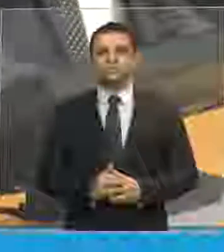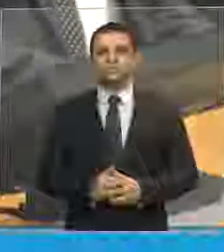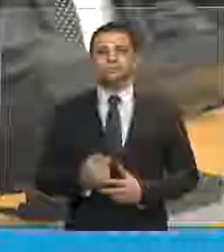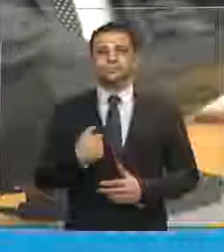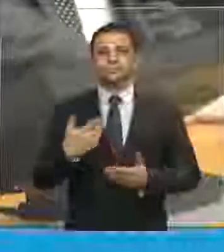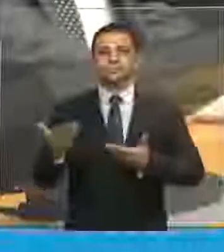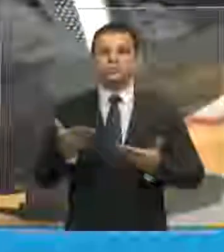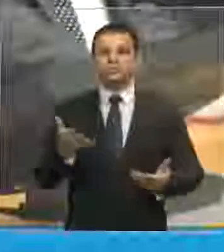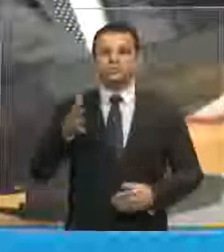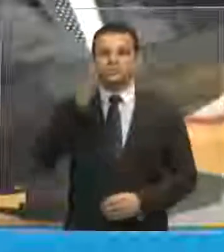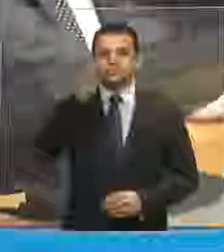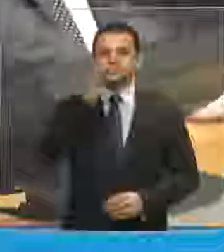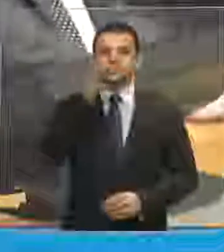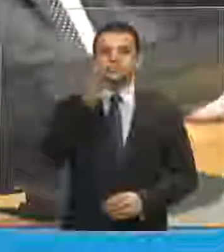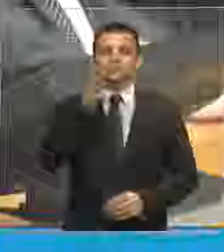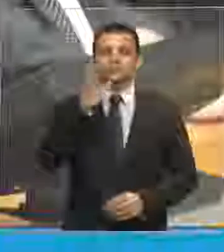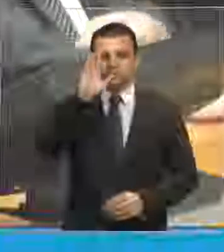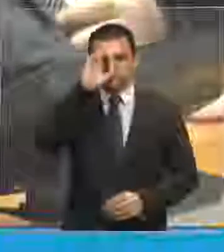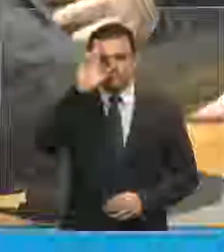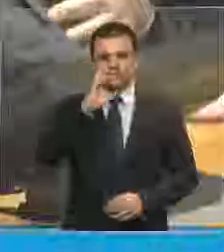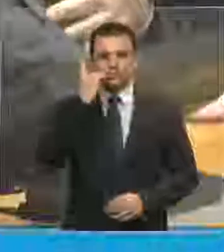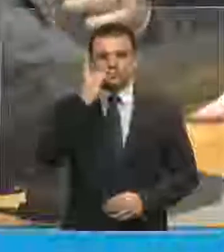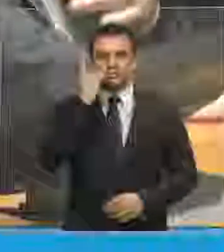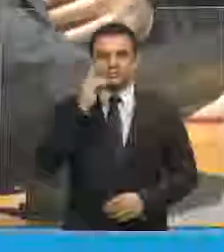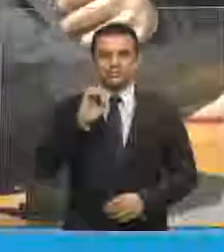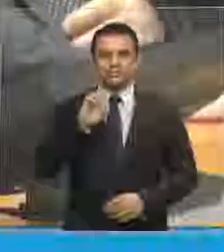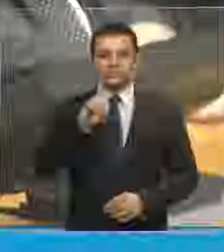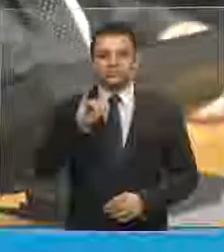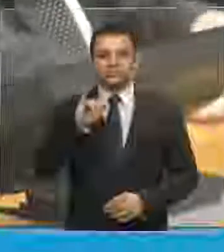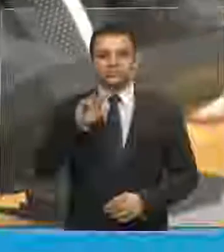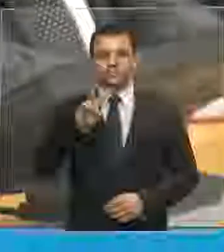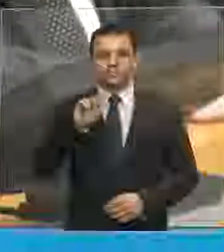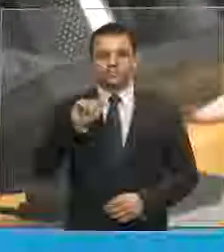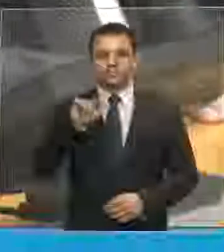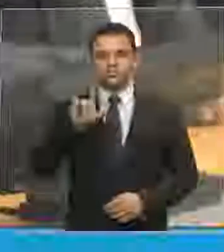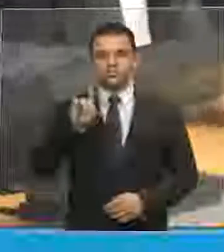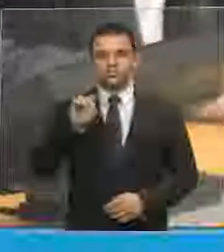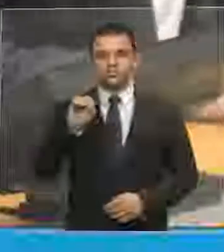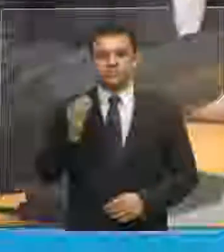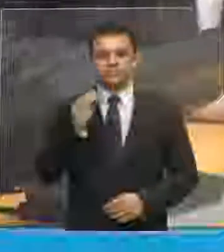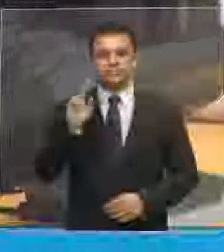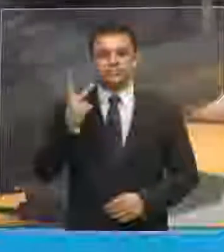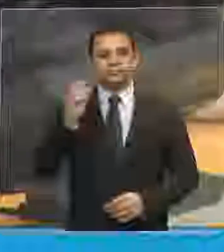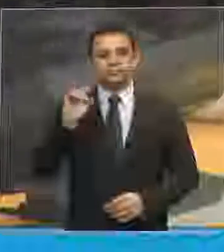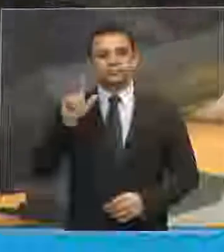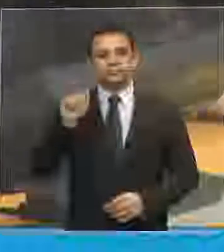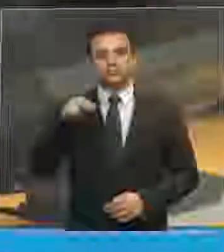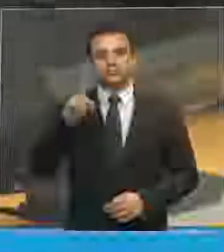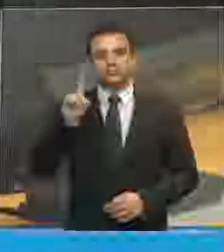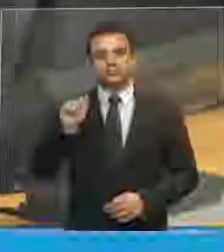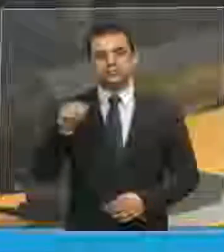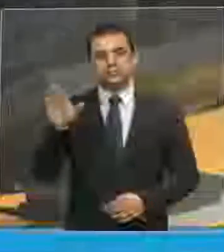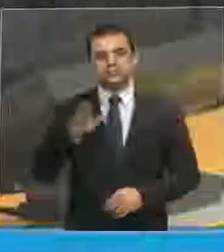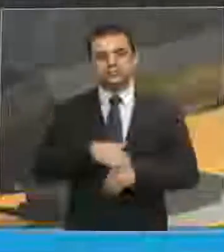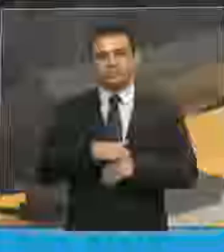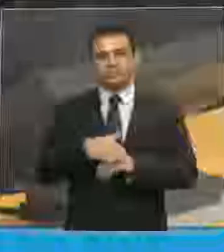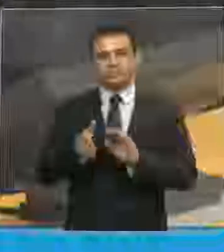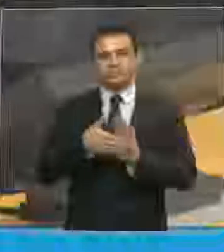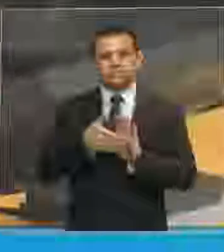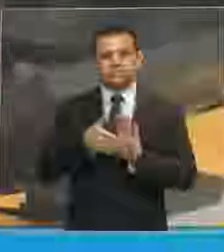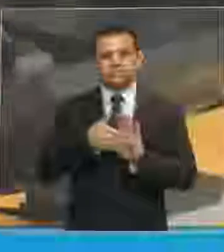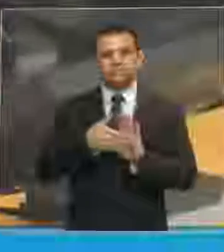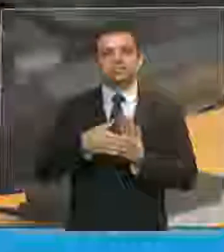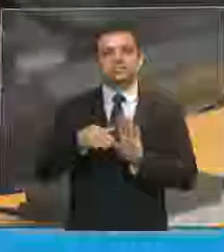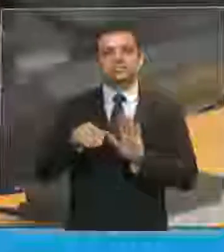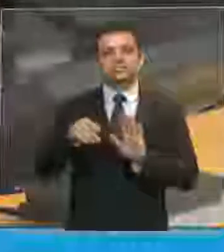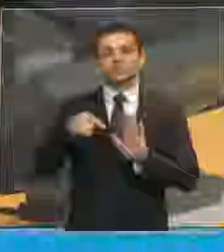Concedo a palavra ao deputado Edivaldo Holanda Braga, autor da proposição que concedeu a medalha